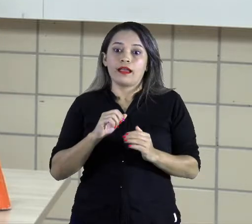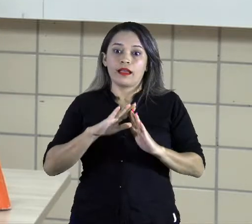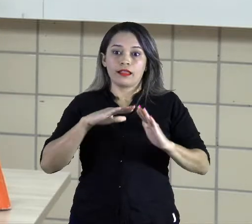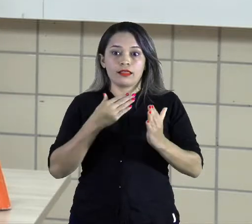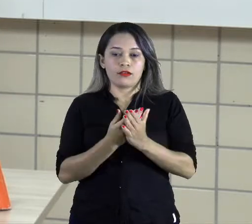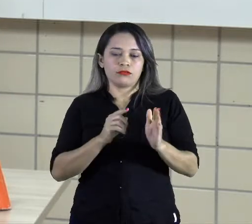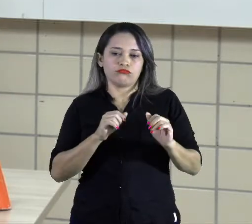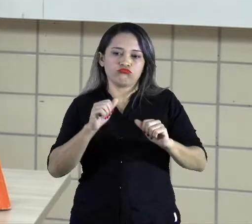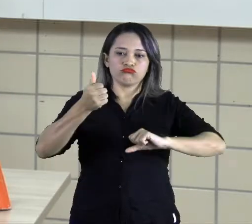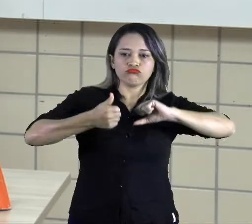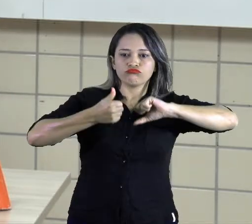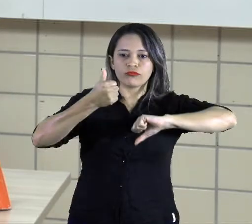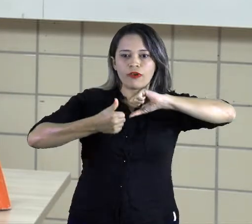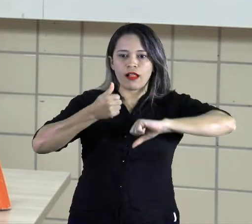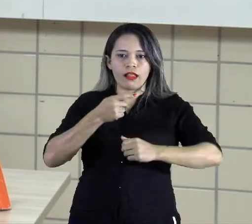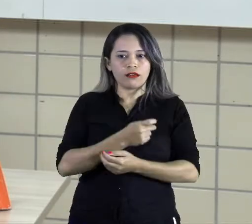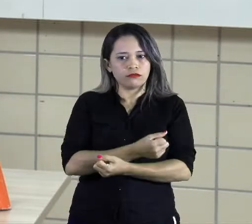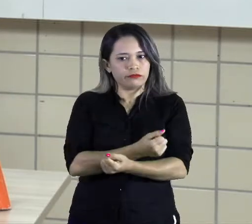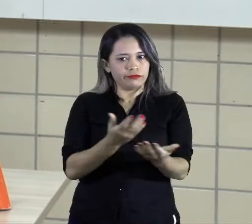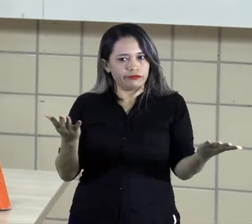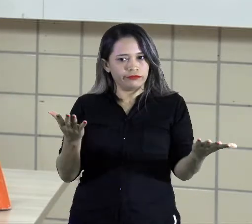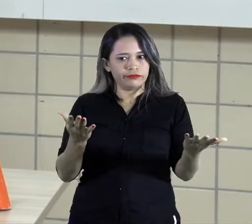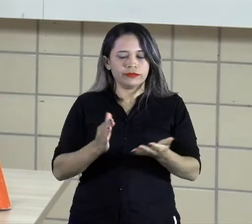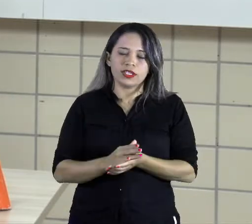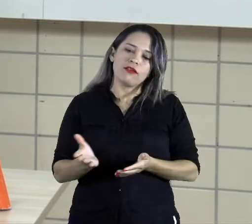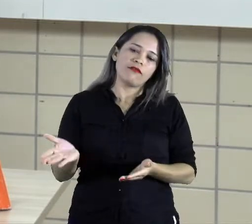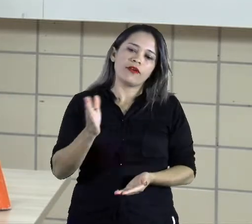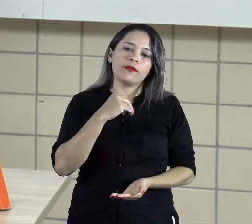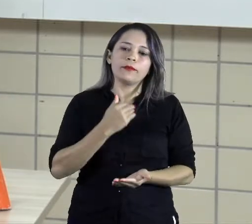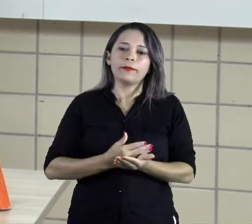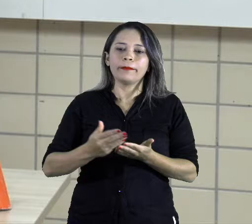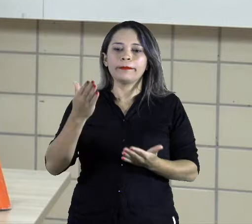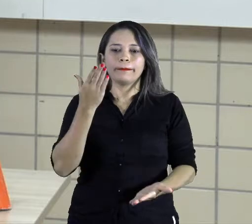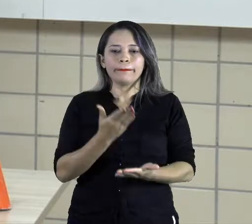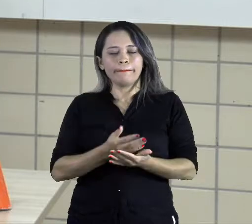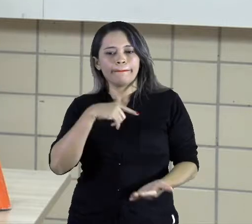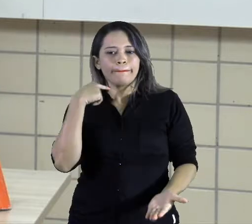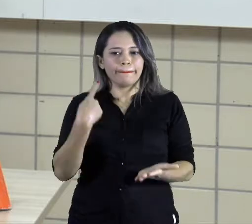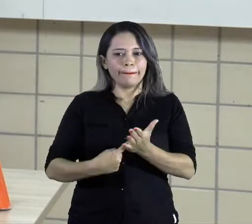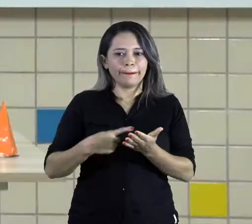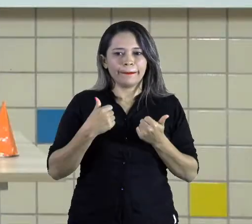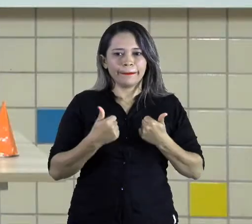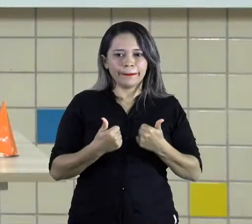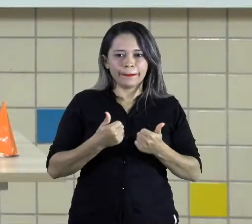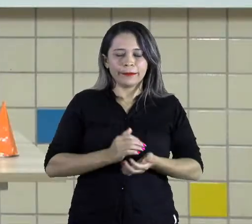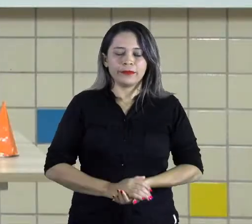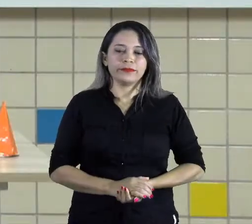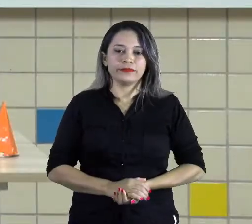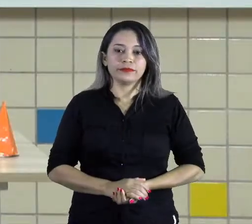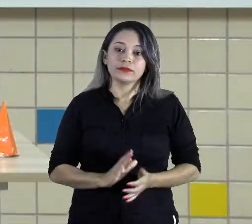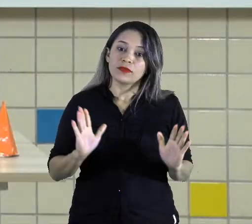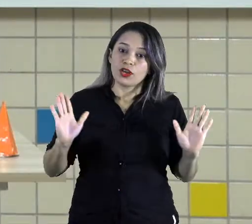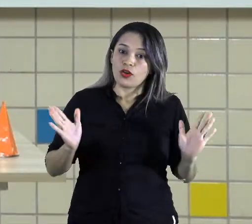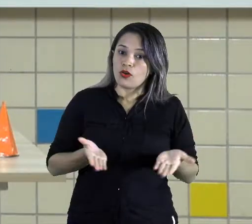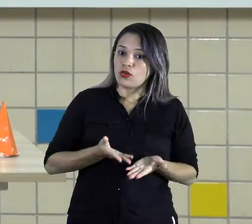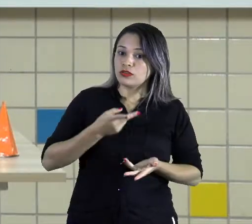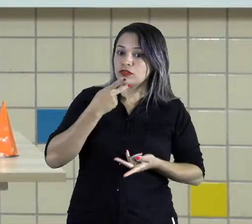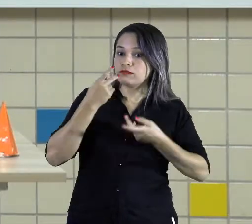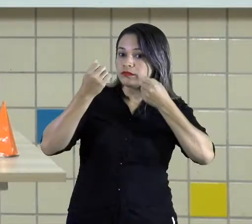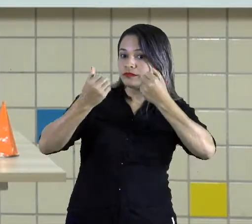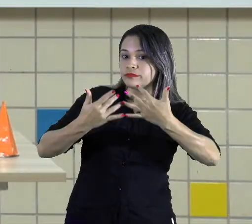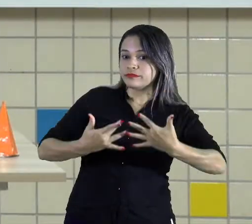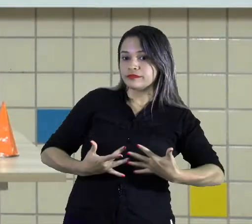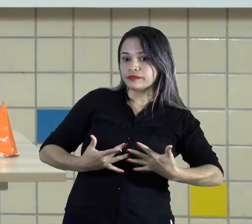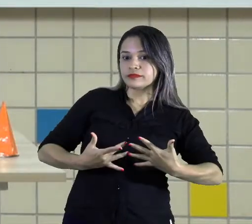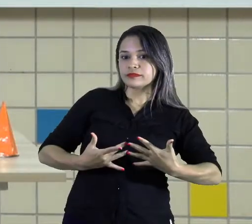vocês, ok? Então vamos lá, vamos para a nossa aula de hoje, combinado? Bom, hoje nós falaremos, pessoal,